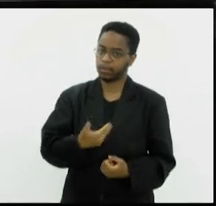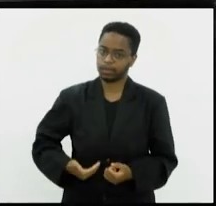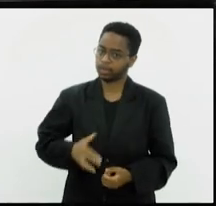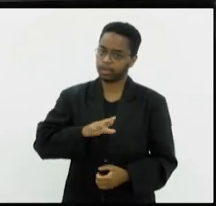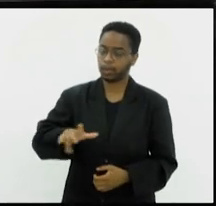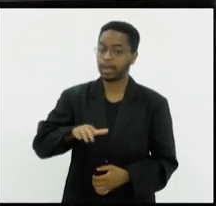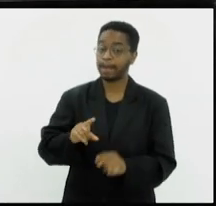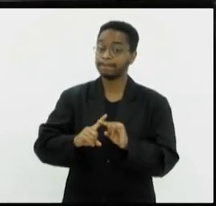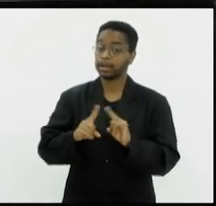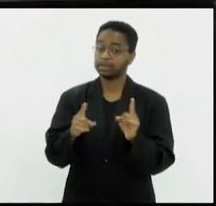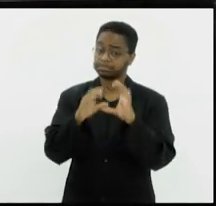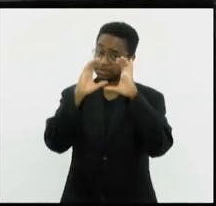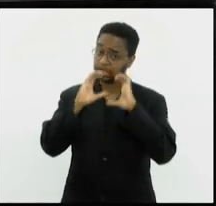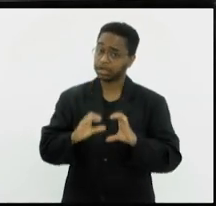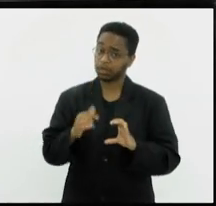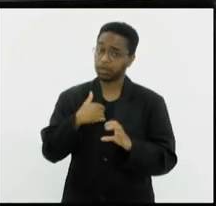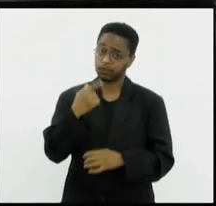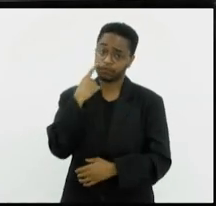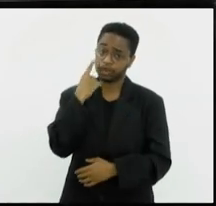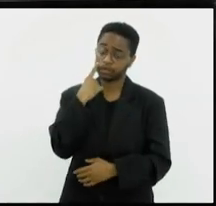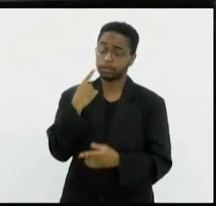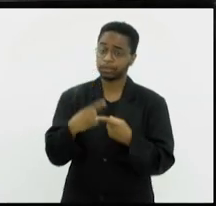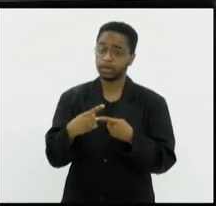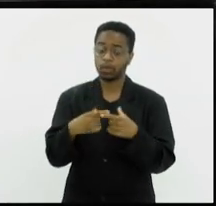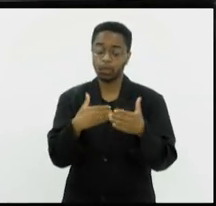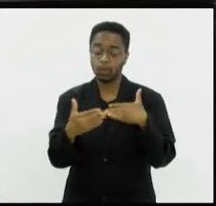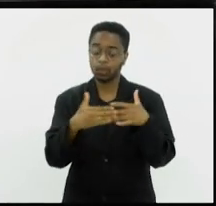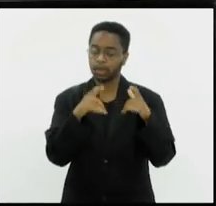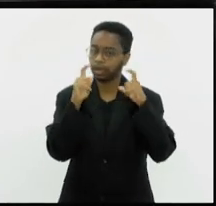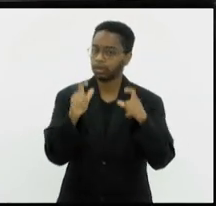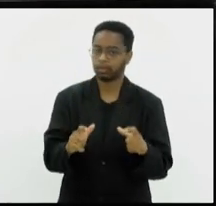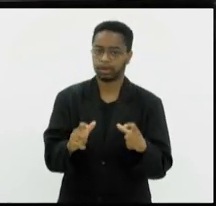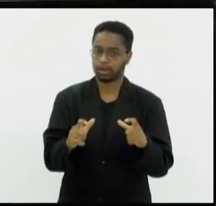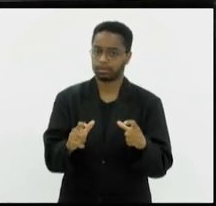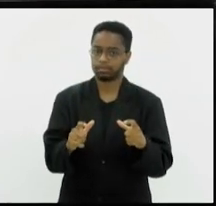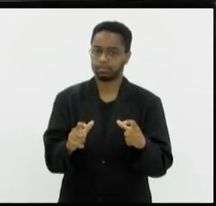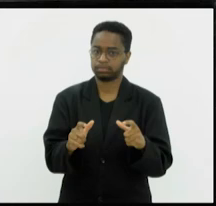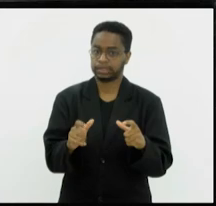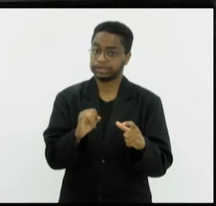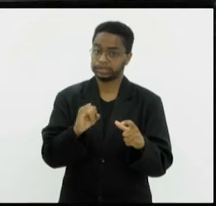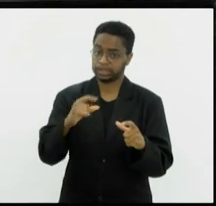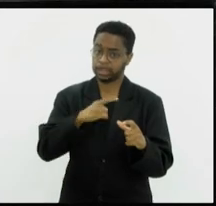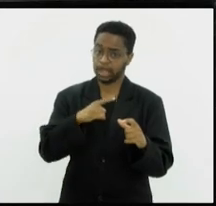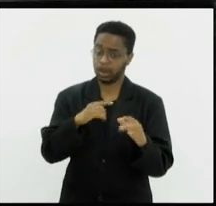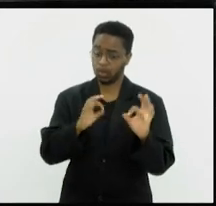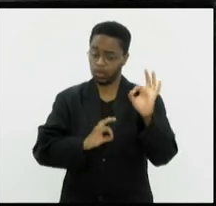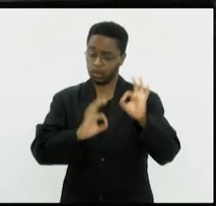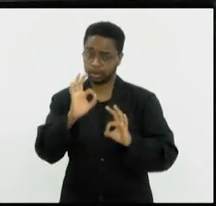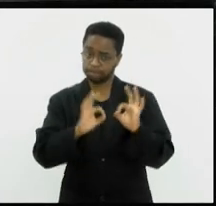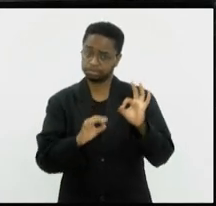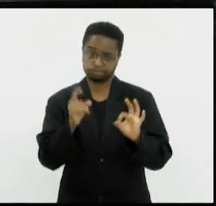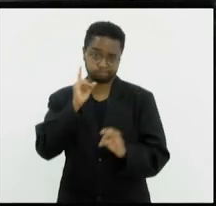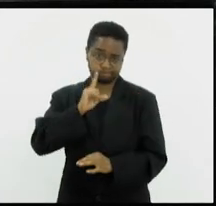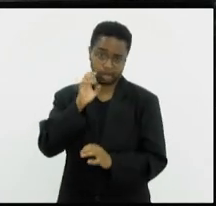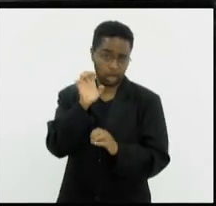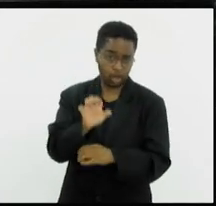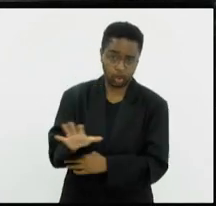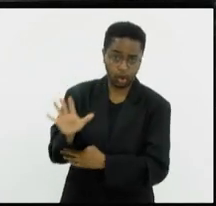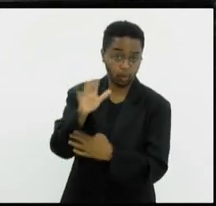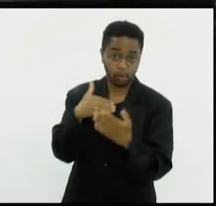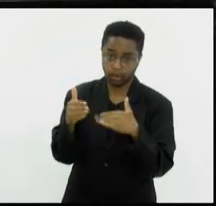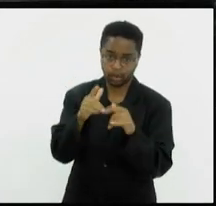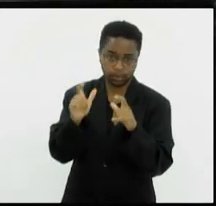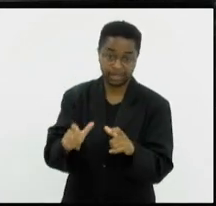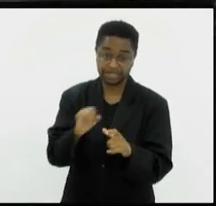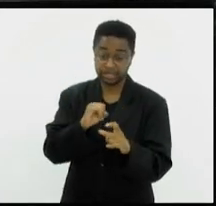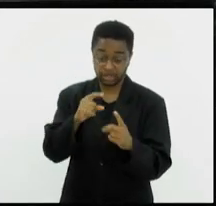mas como cidadão eu fico vendo porque em qualquer lugar minimamente civilizado seja Estados Unidos Europa quando dois